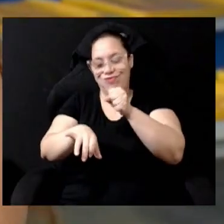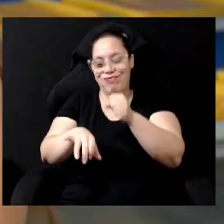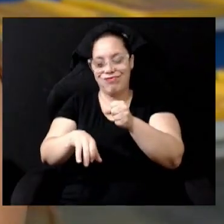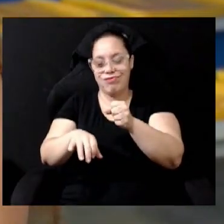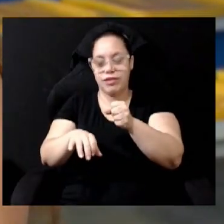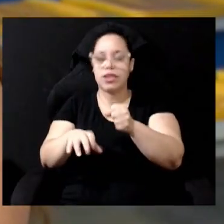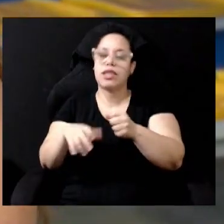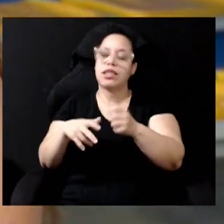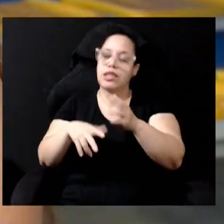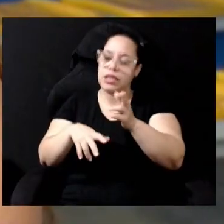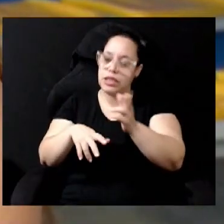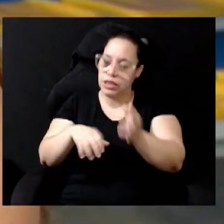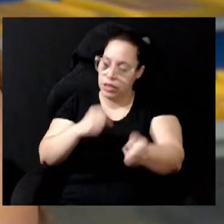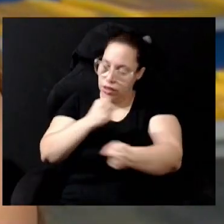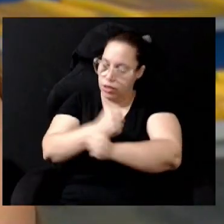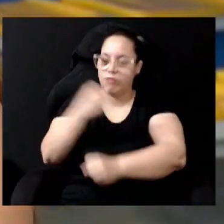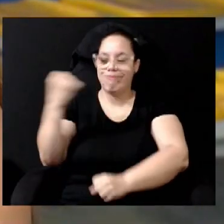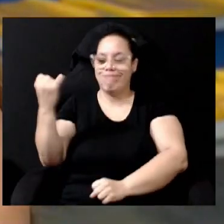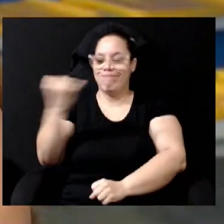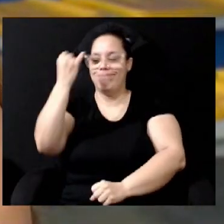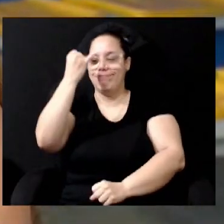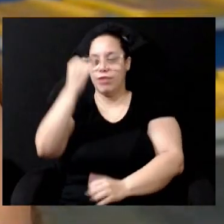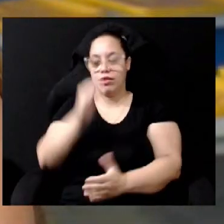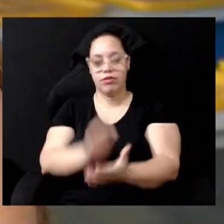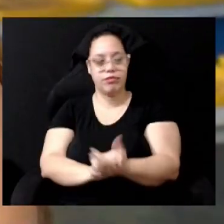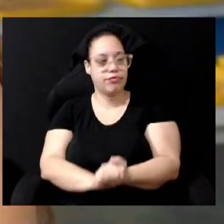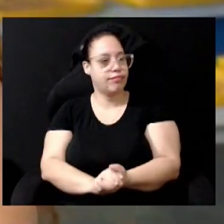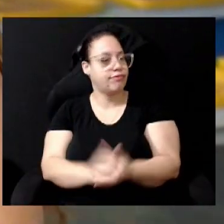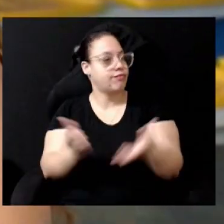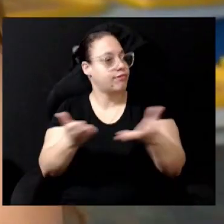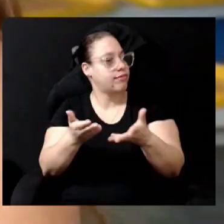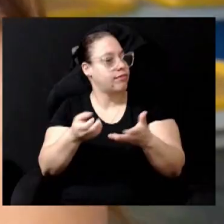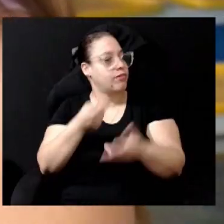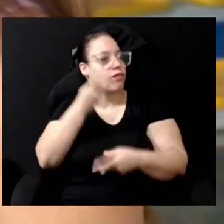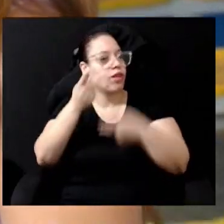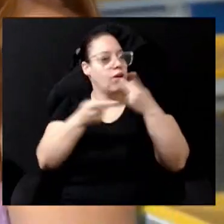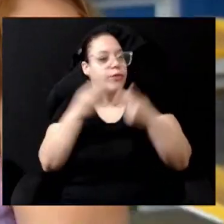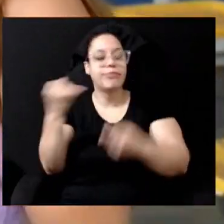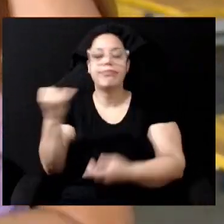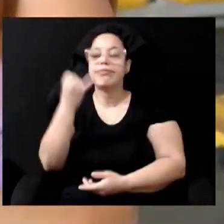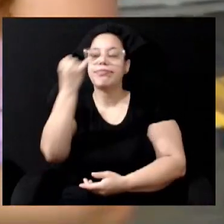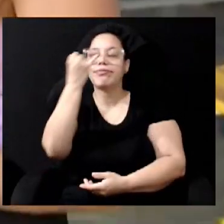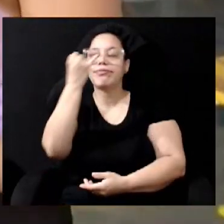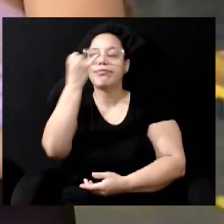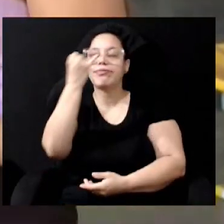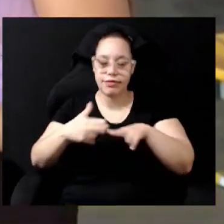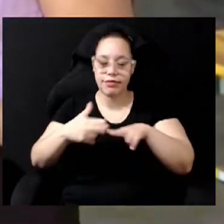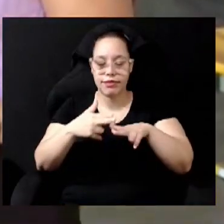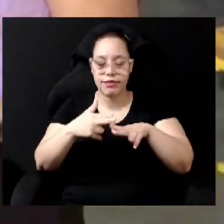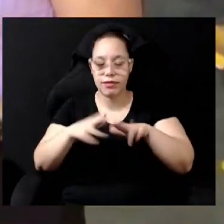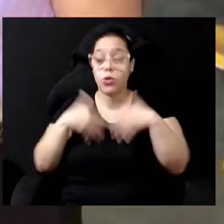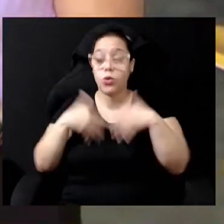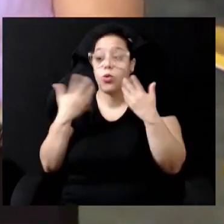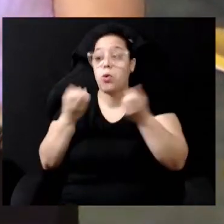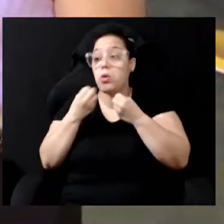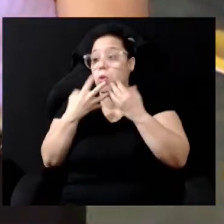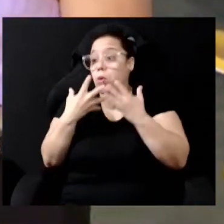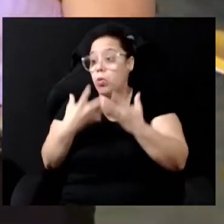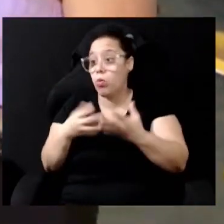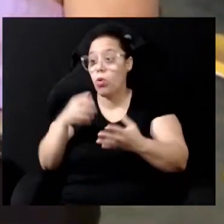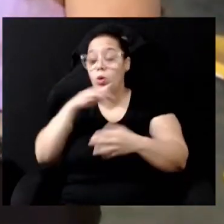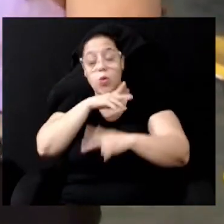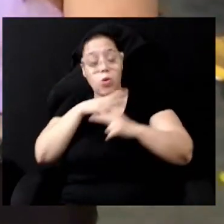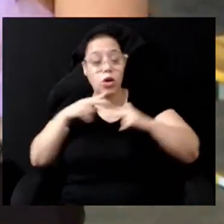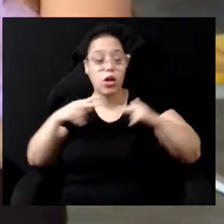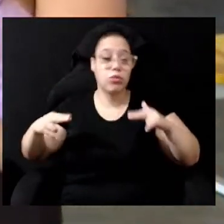é fundamental. E eu queria agora que você falasse da importância da castração. Quais são os benefícios para o animal e também para